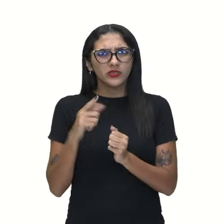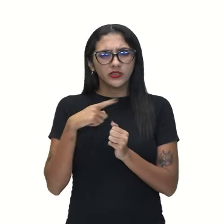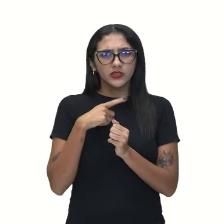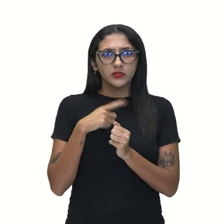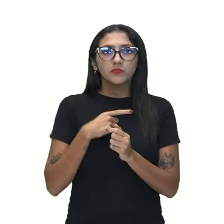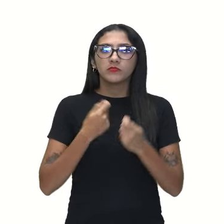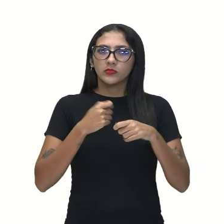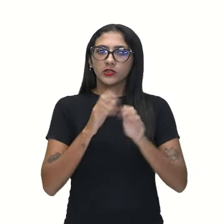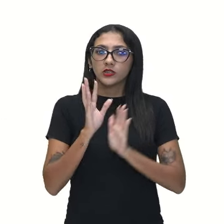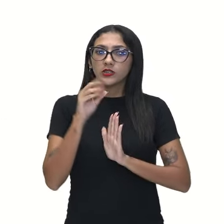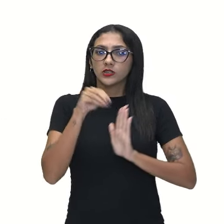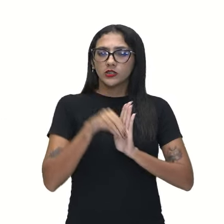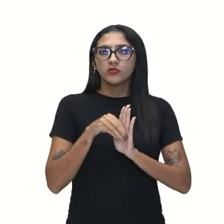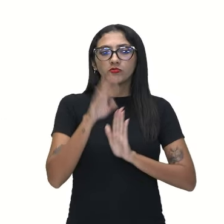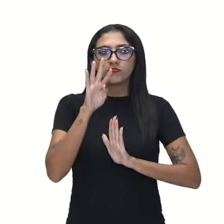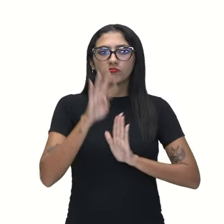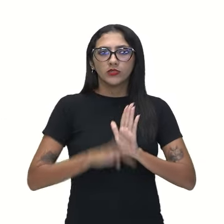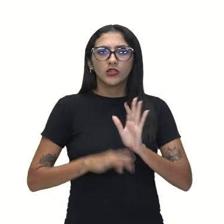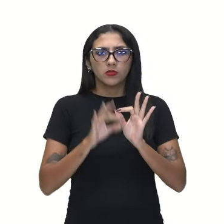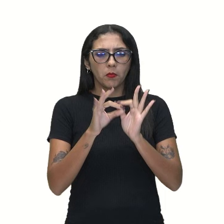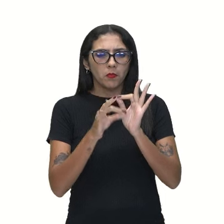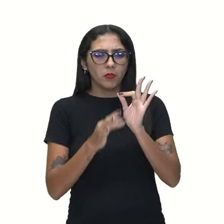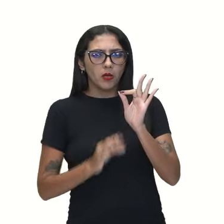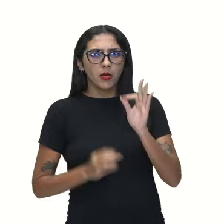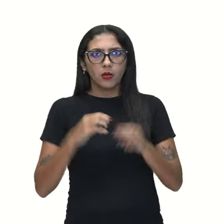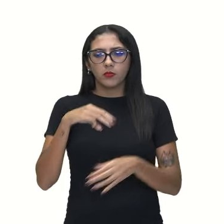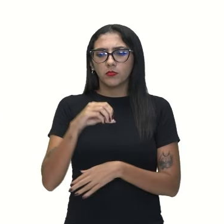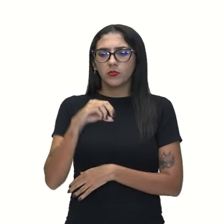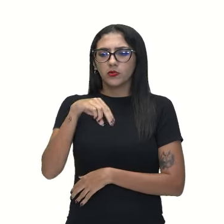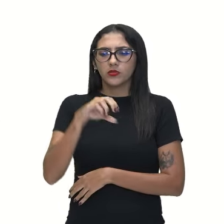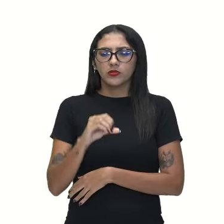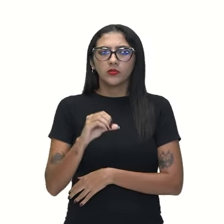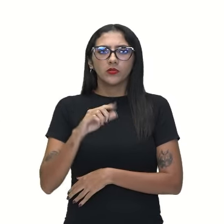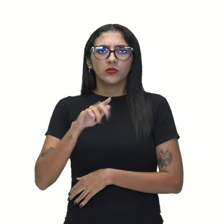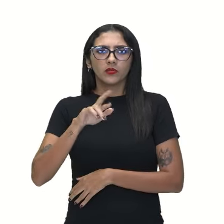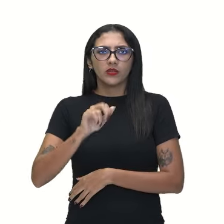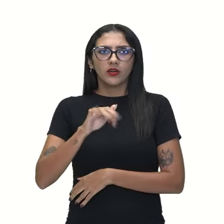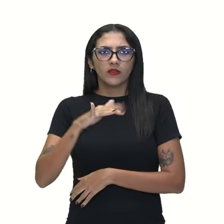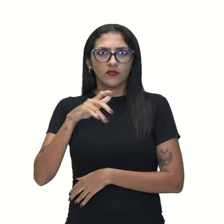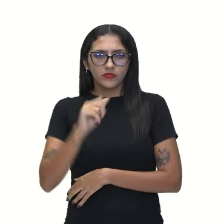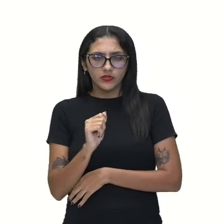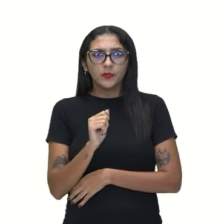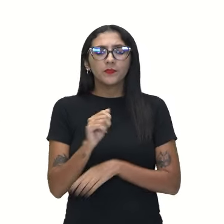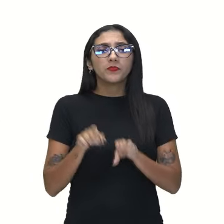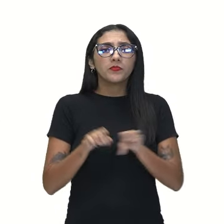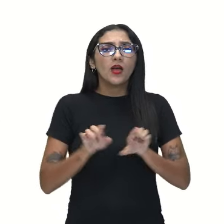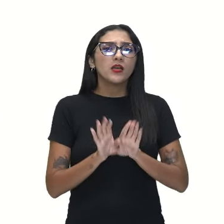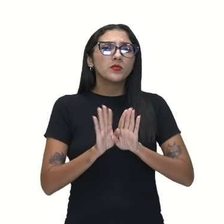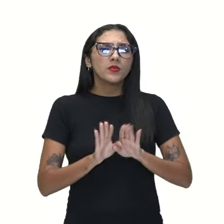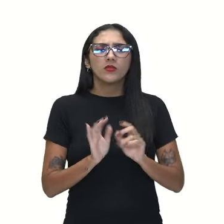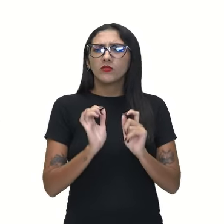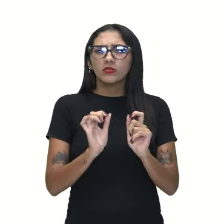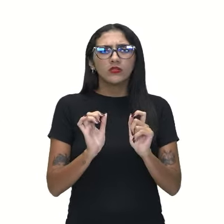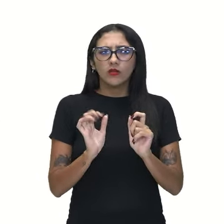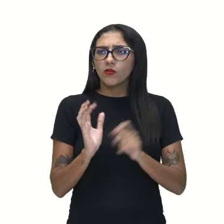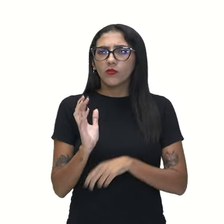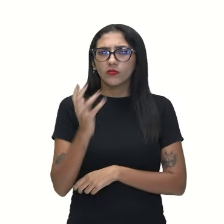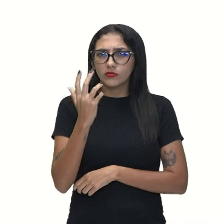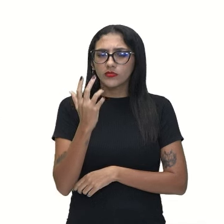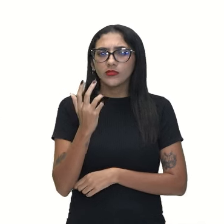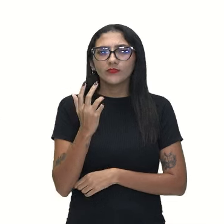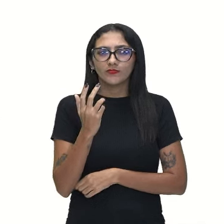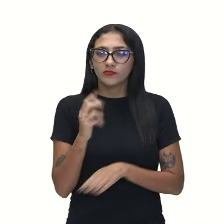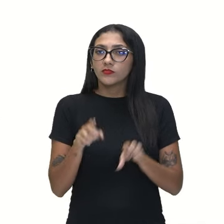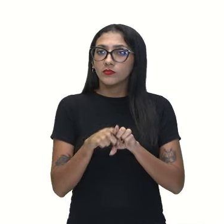parte de um texto maior, de uma monografia, de um artigo científico. Mas aí, pessoal, o que vai acontecer é que, em geral, em